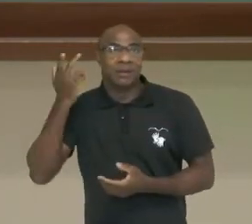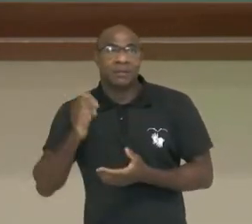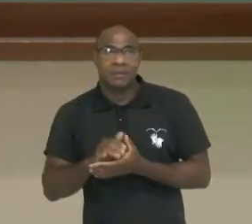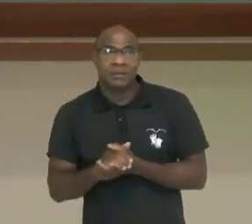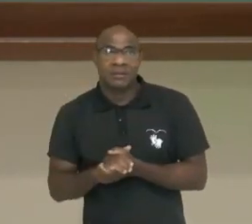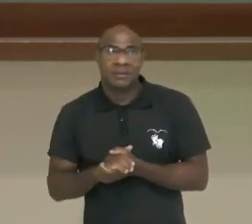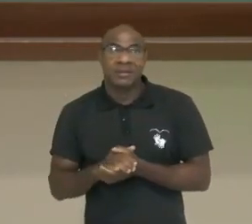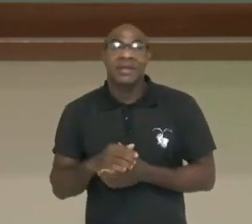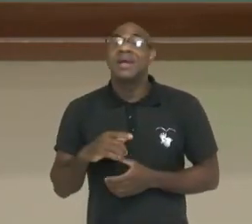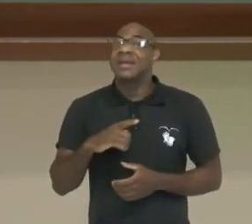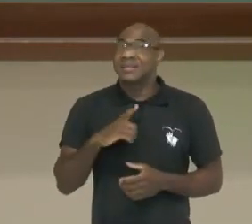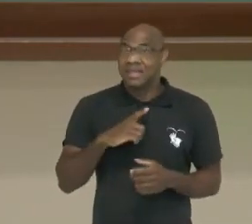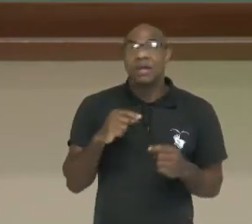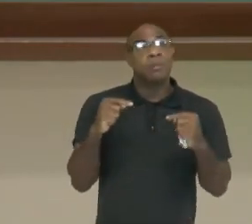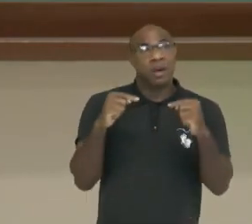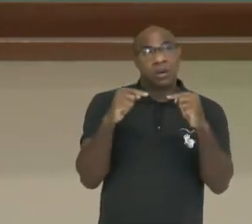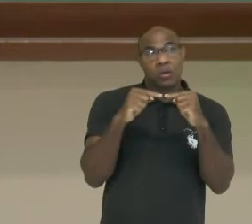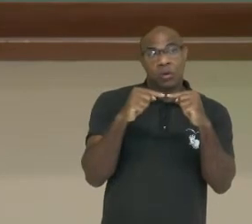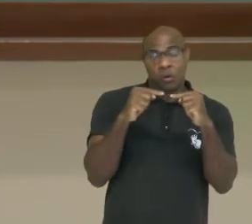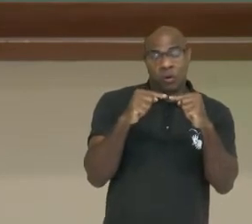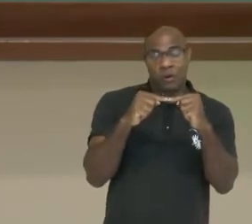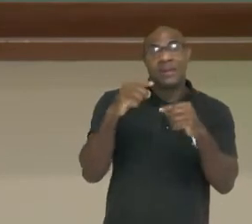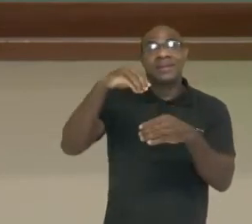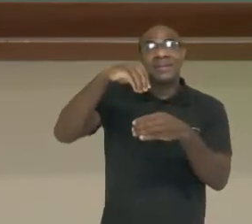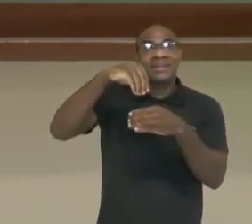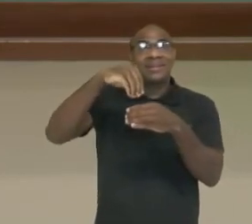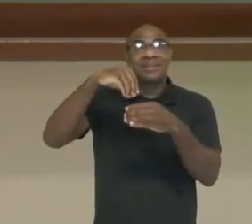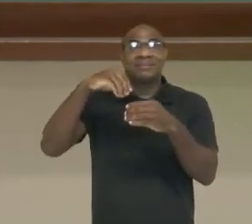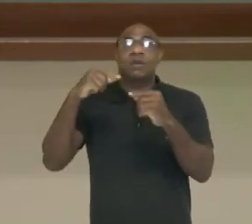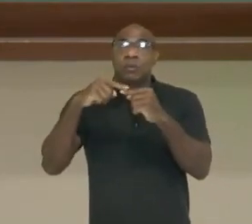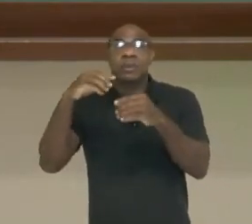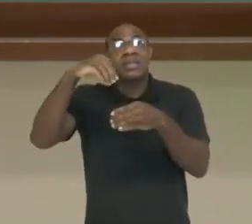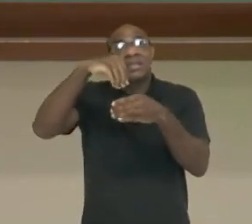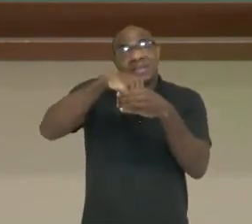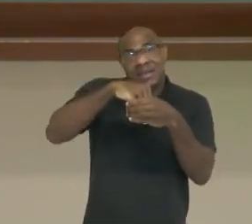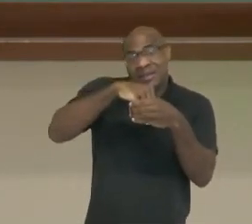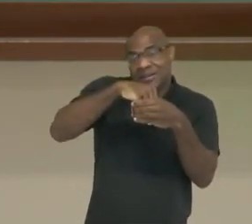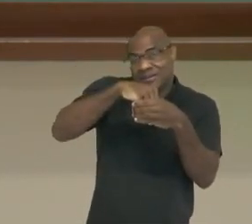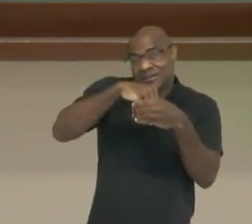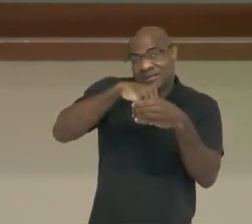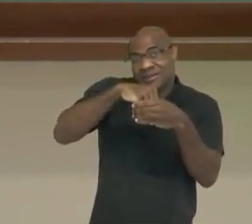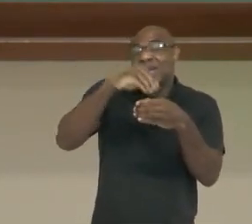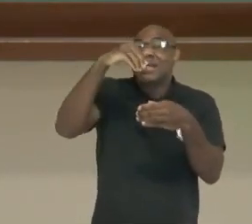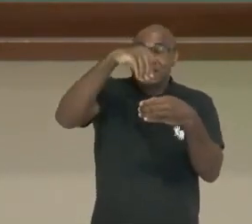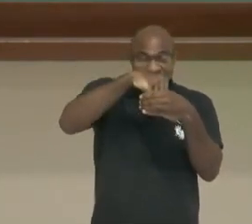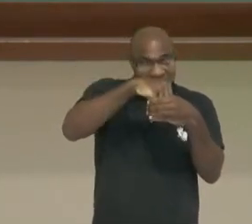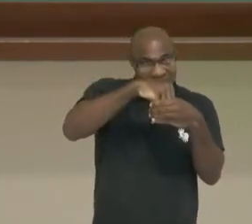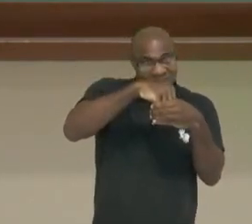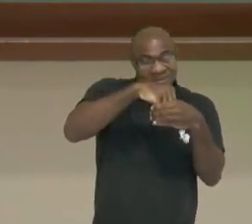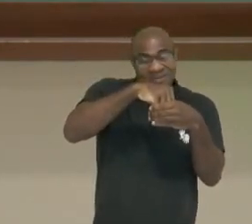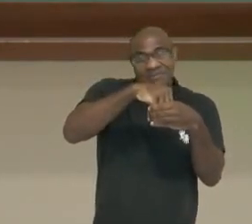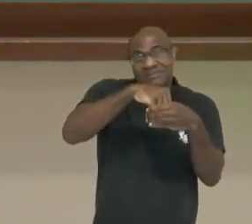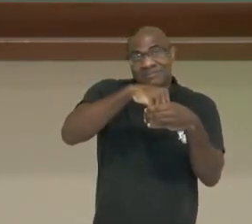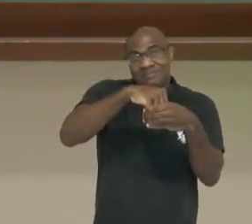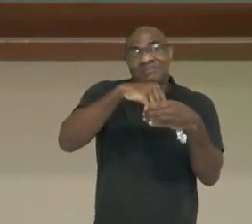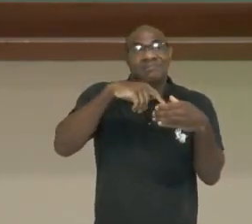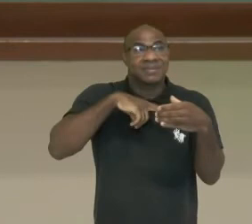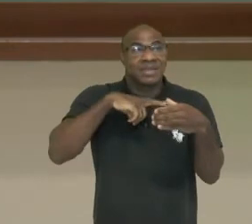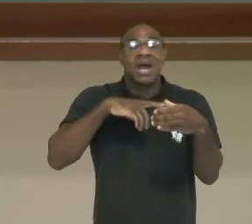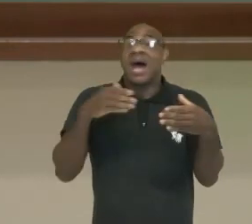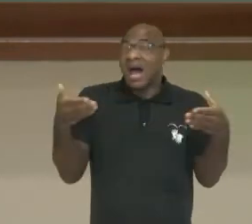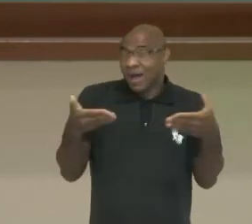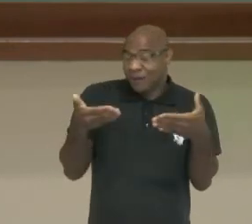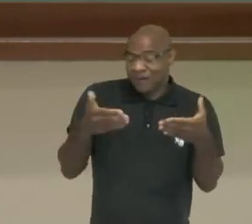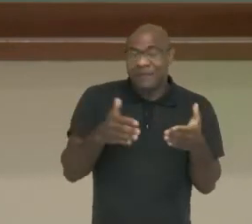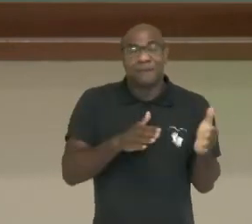Ele tem uma coerência interna, porque não tem nada que se contradiga internamente no texto.